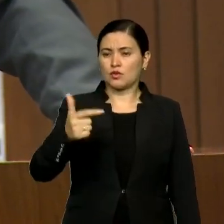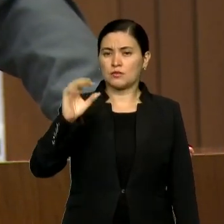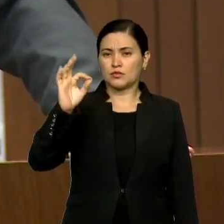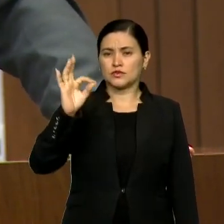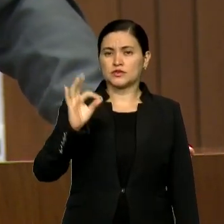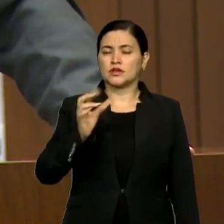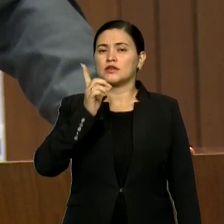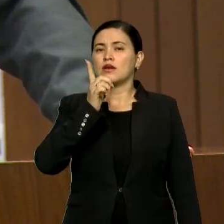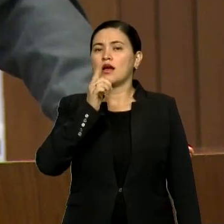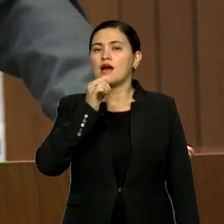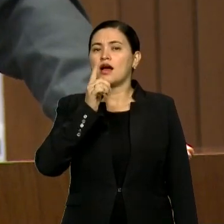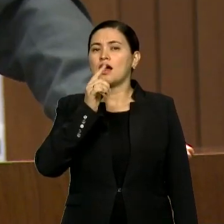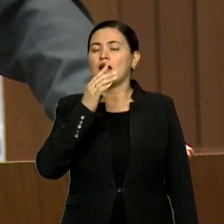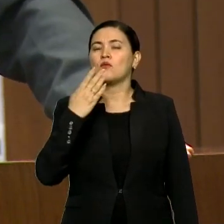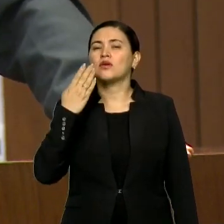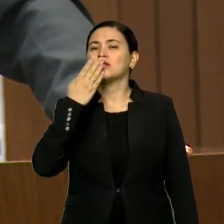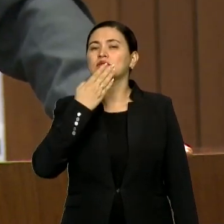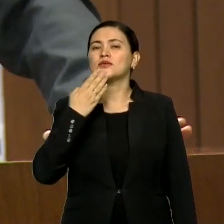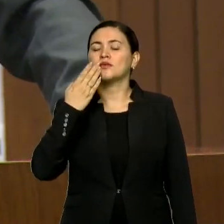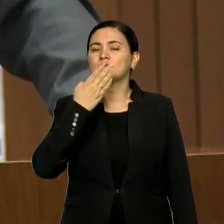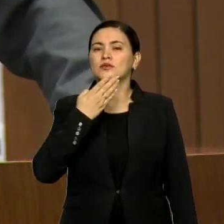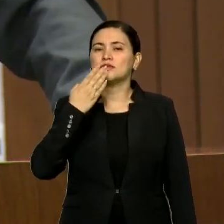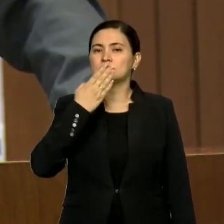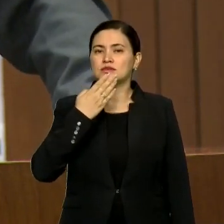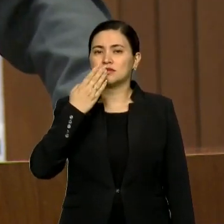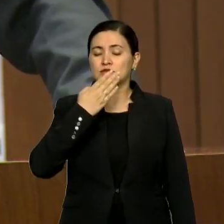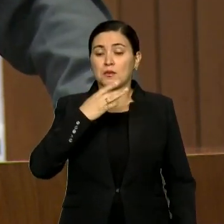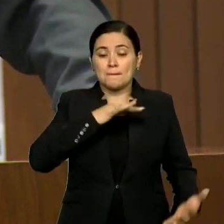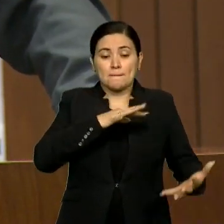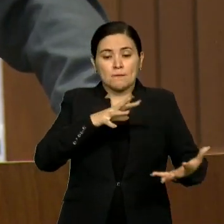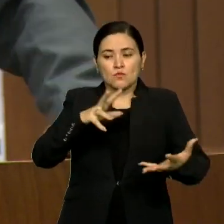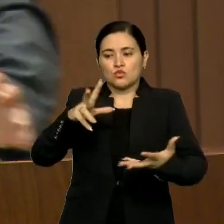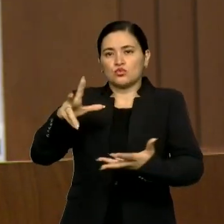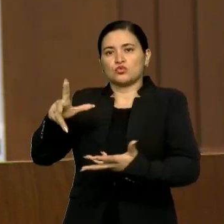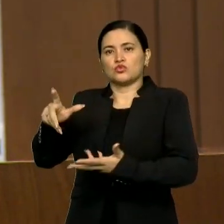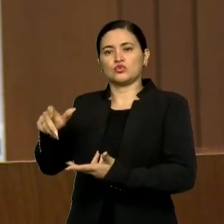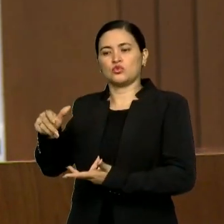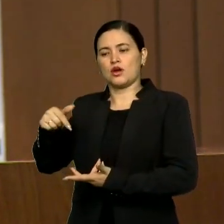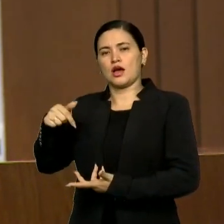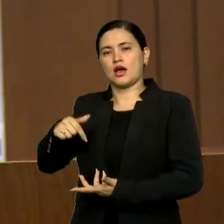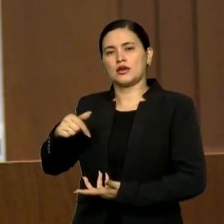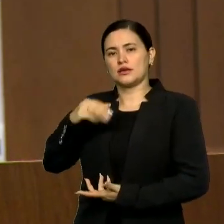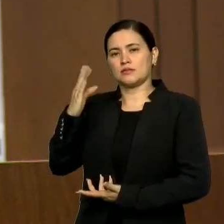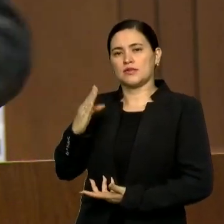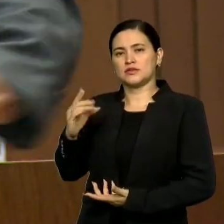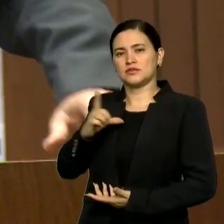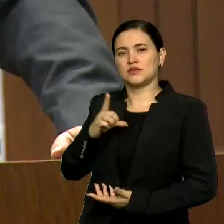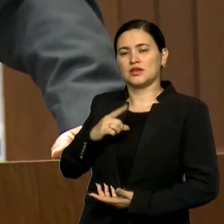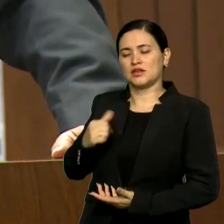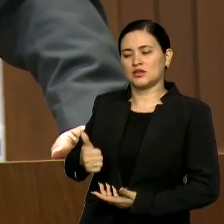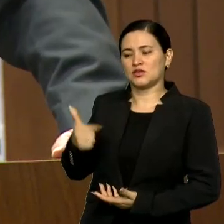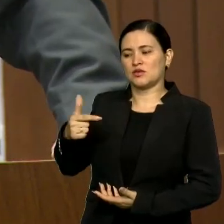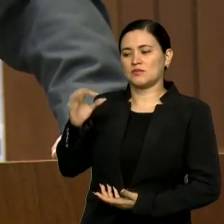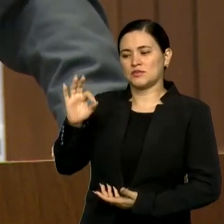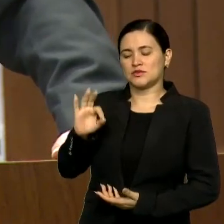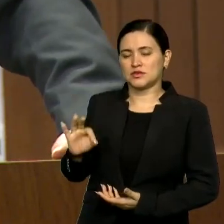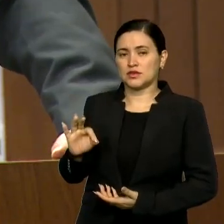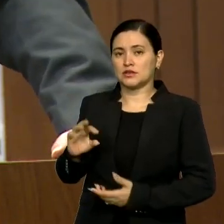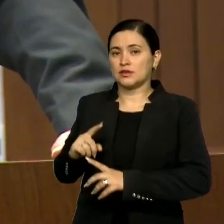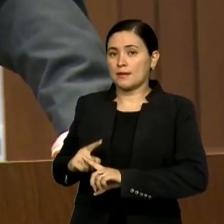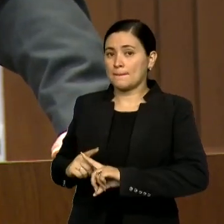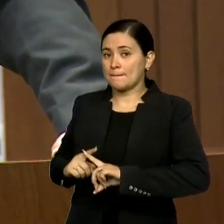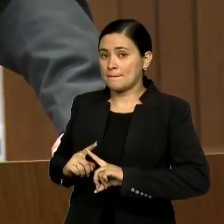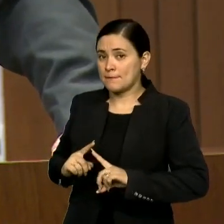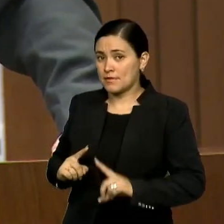águas doces do planeta. No entanto, essa água, ela é,